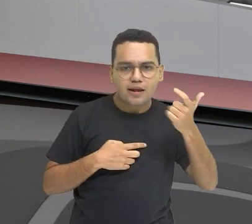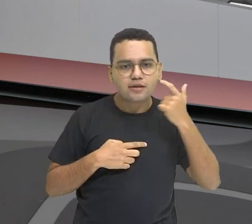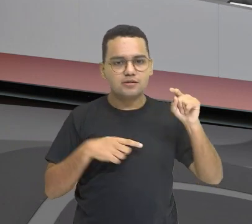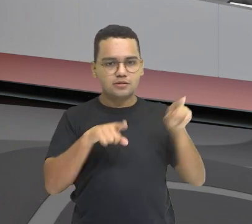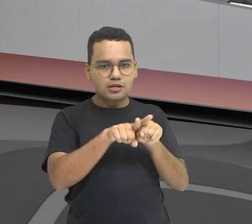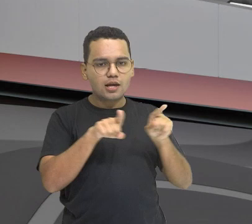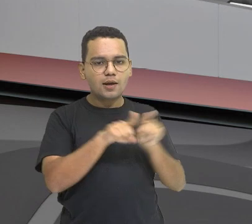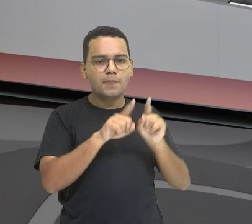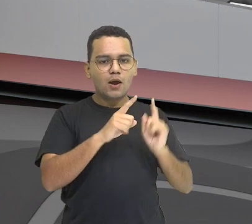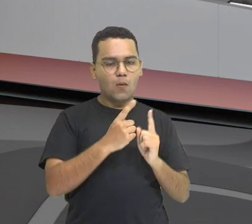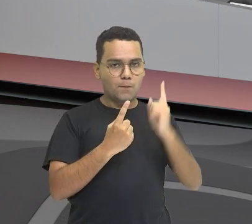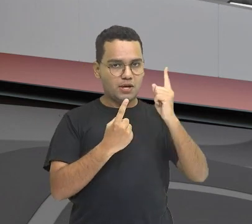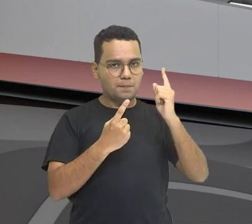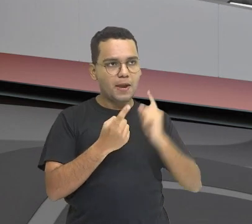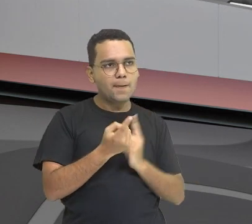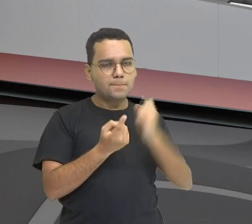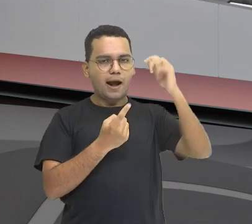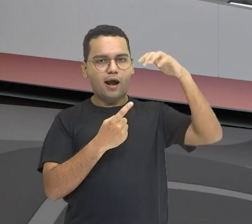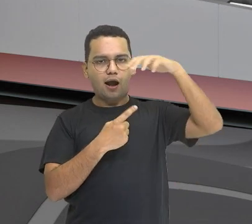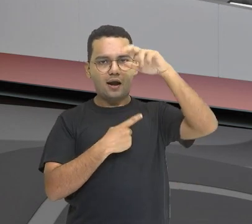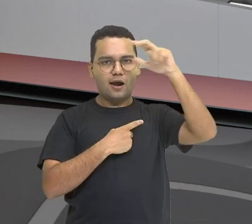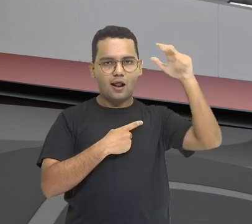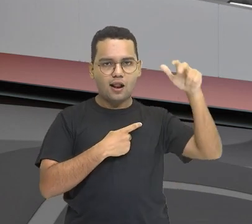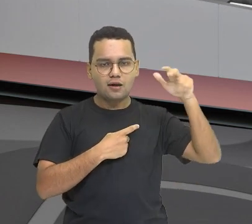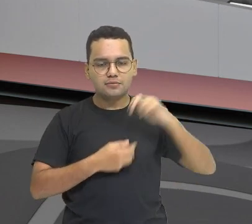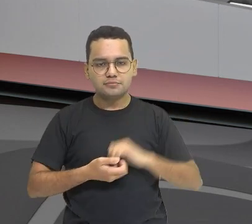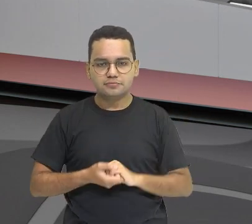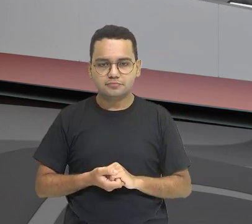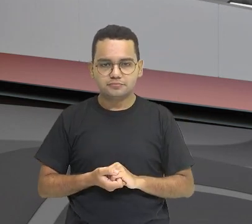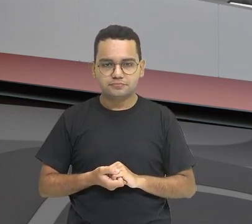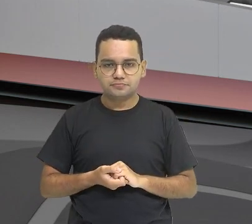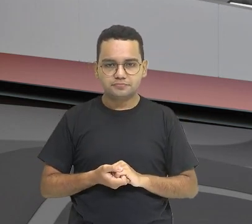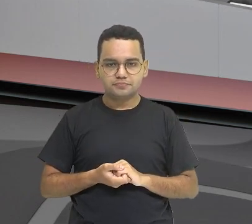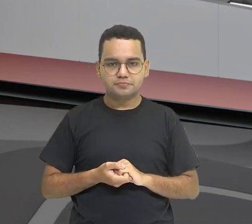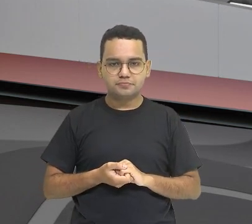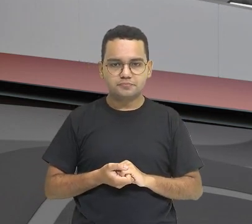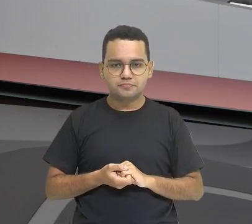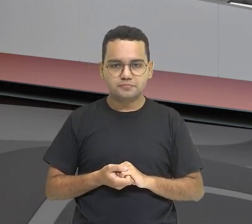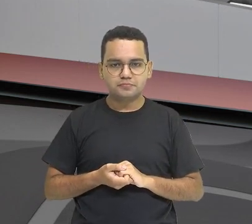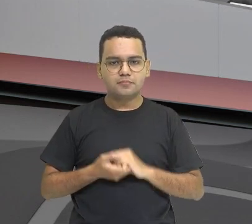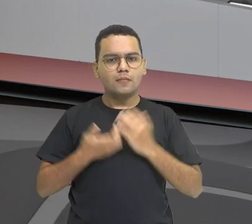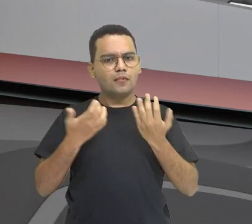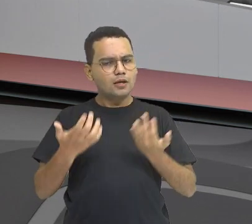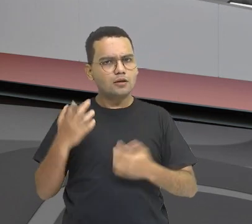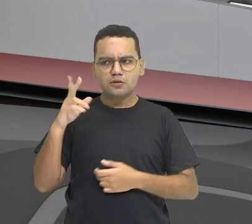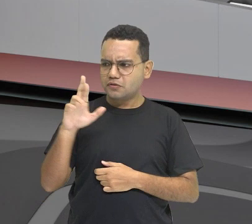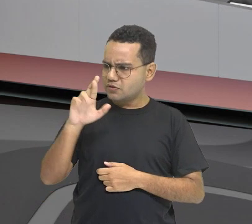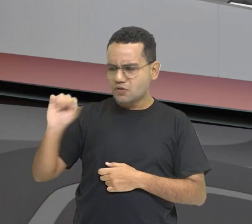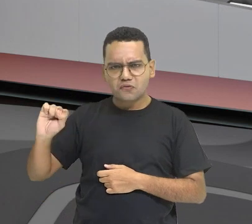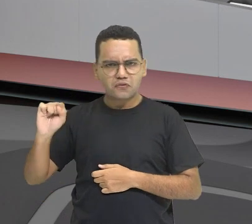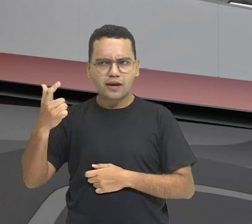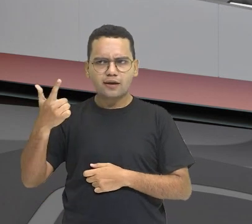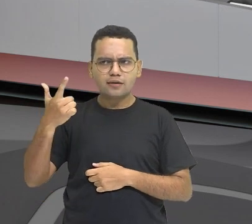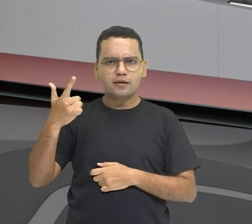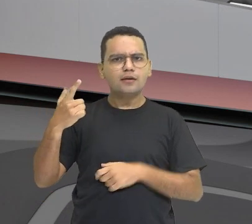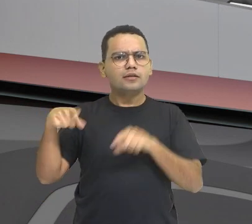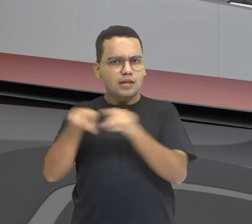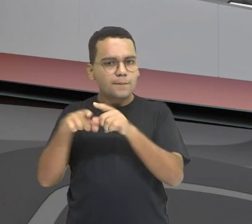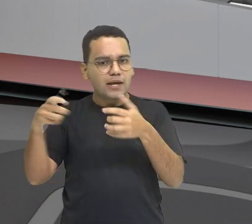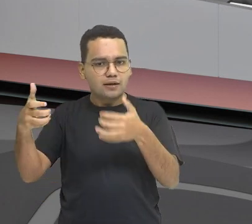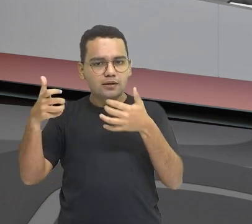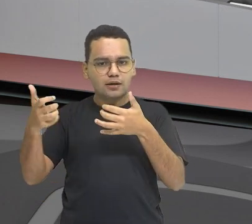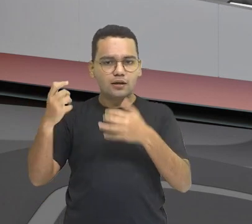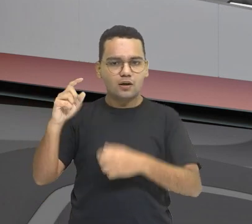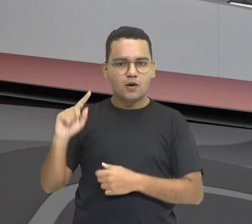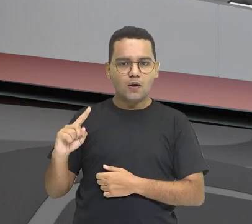também lançou o seu primeiro satélite artificial, tá? A União Soviética não ficou para trás e colocou o primeiro